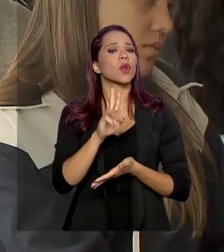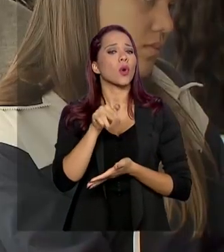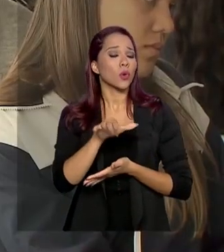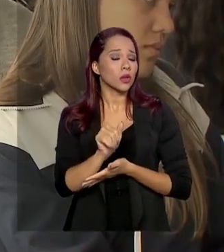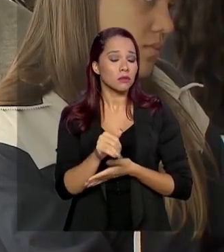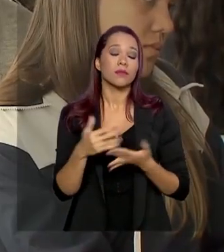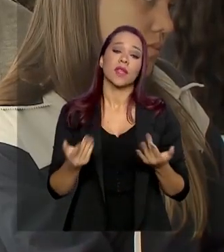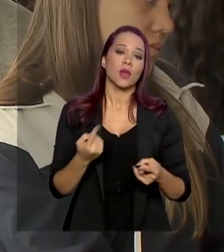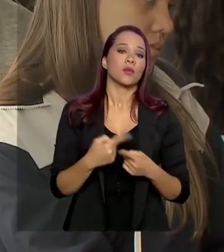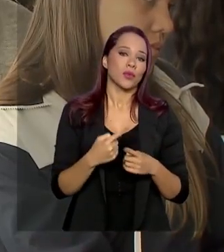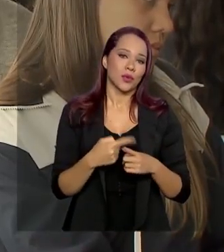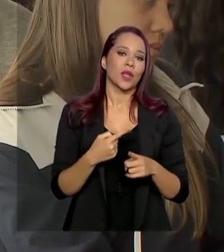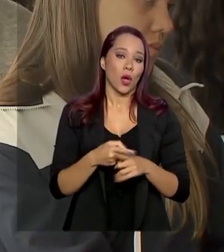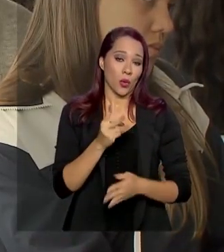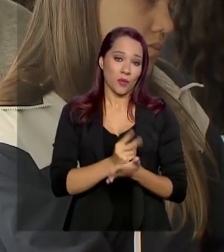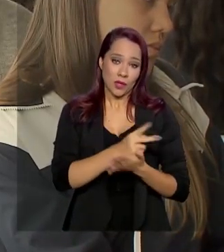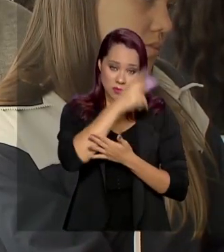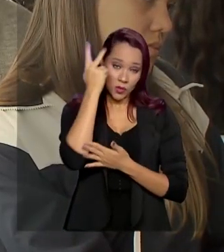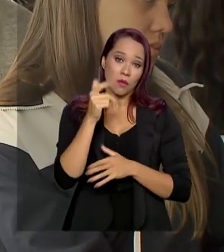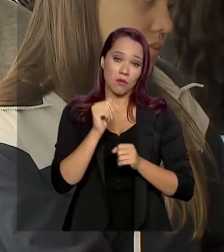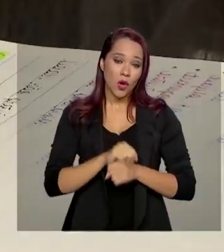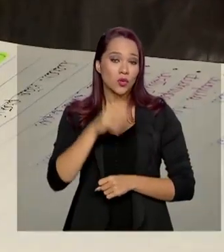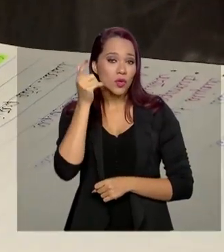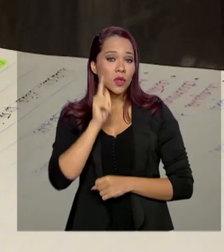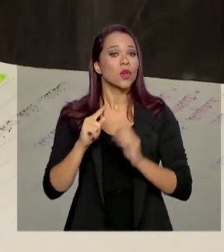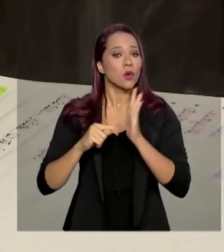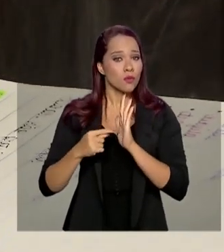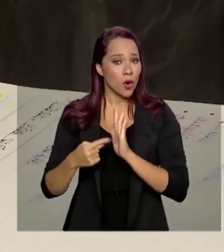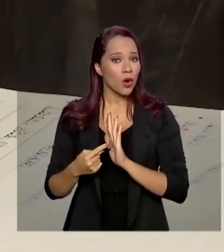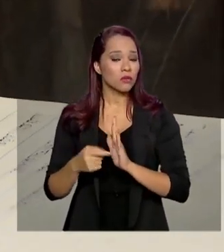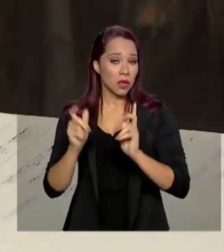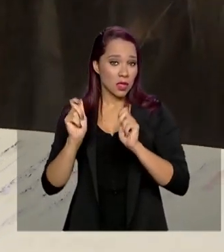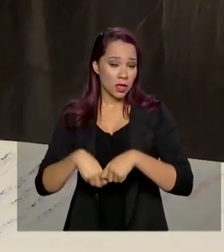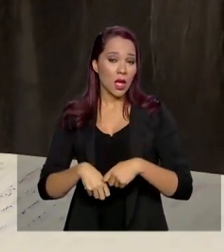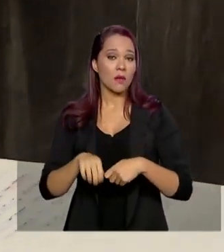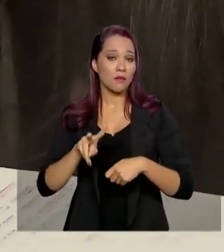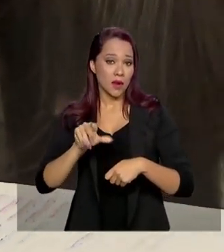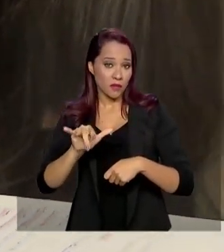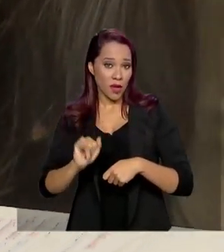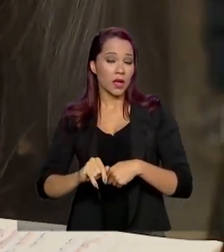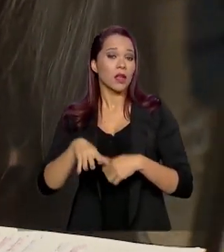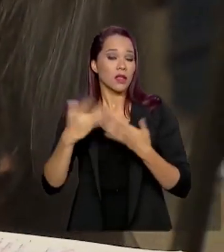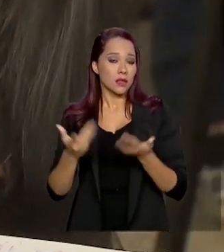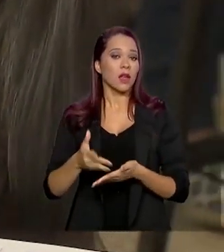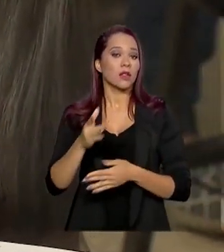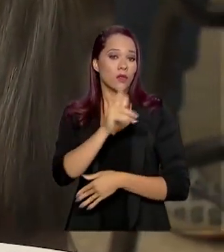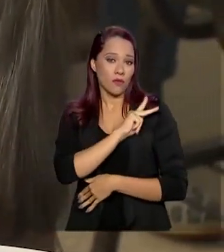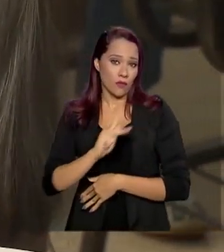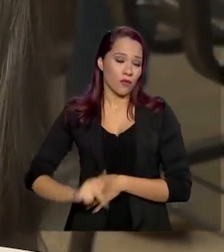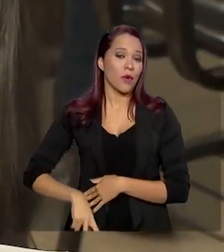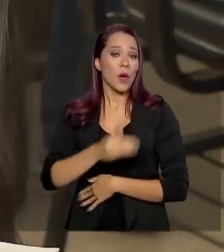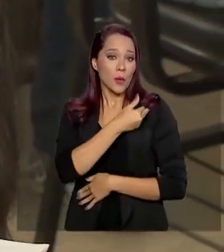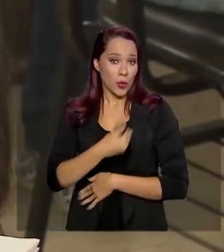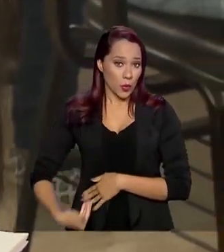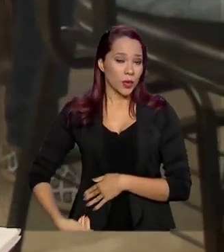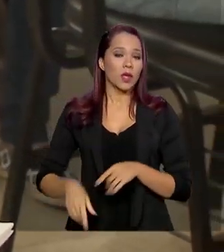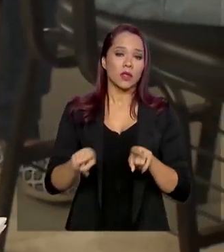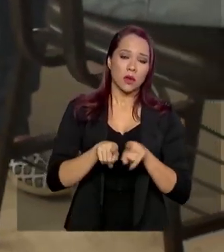é porque um mesmo candidato pode ter conseguido pontuação suficiente para vaga tanto em universidade particular